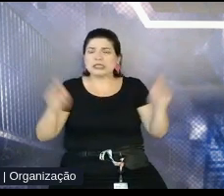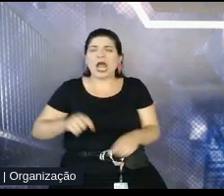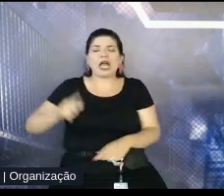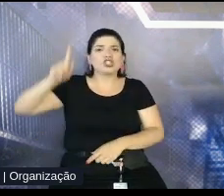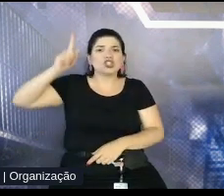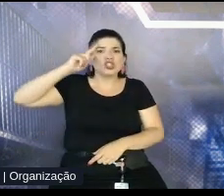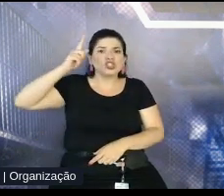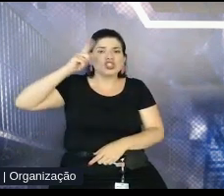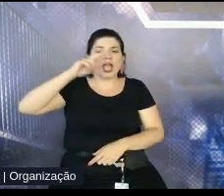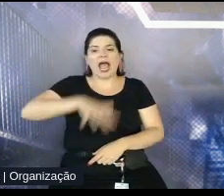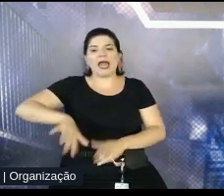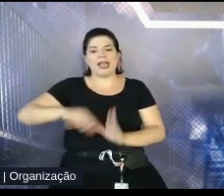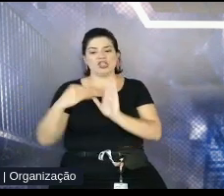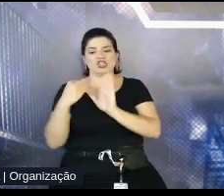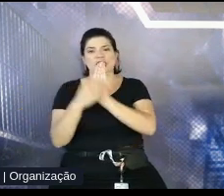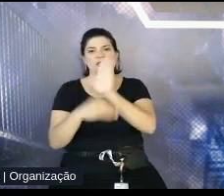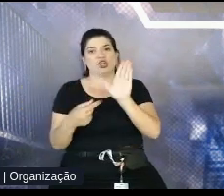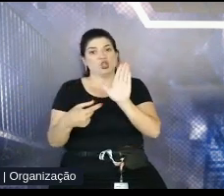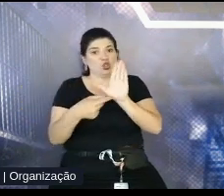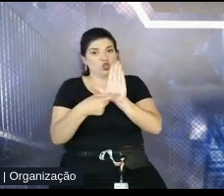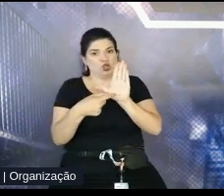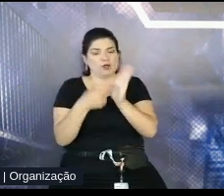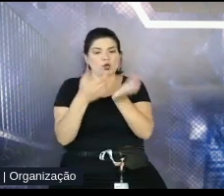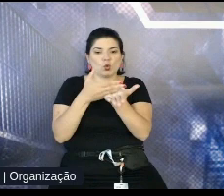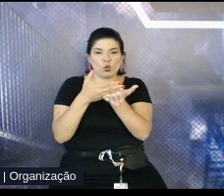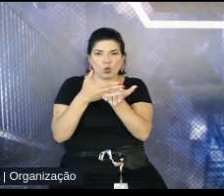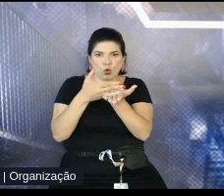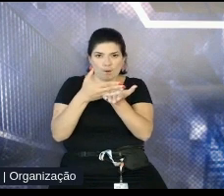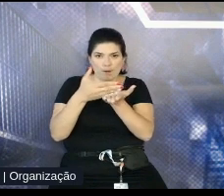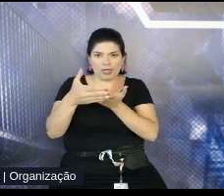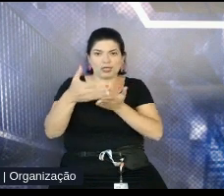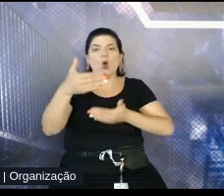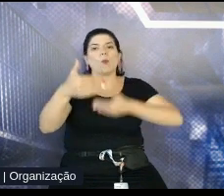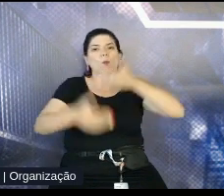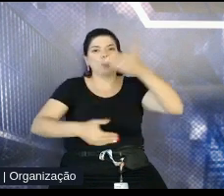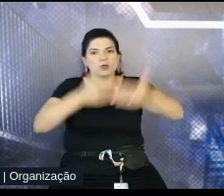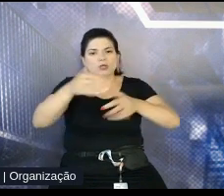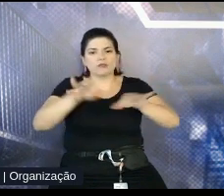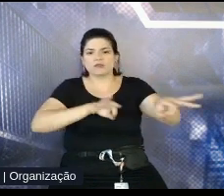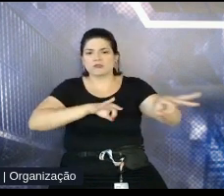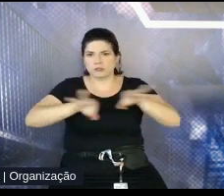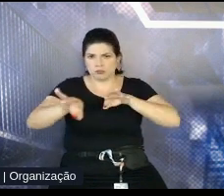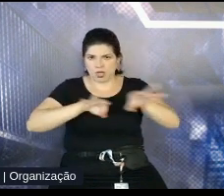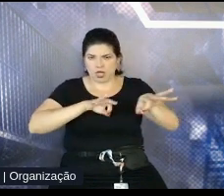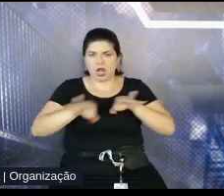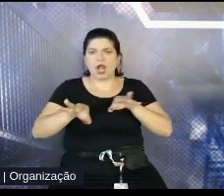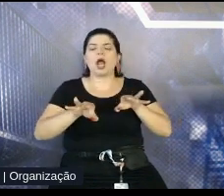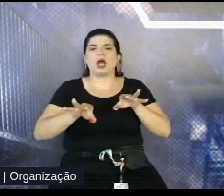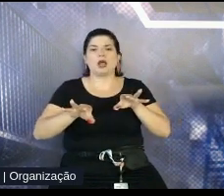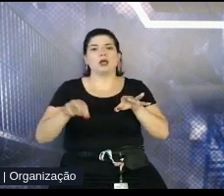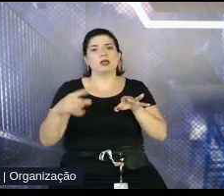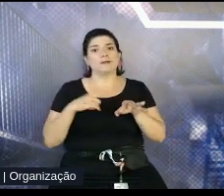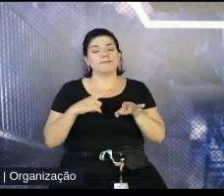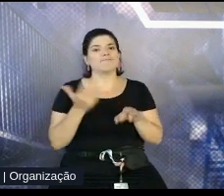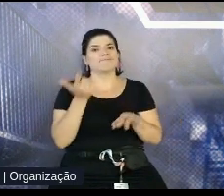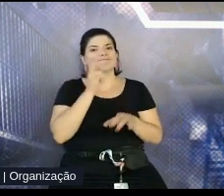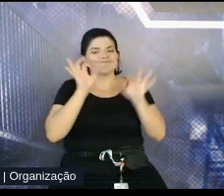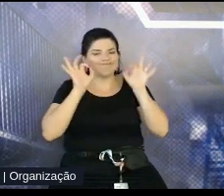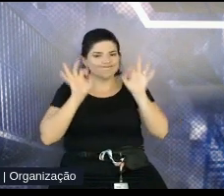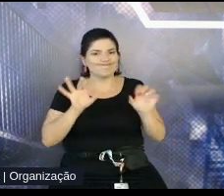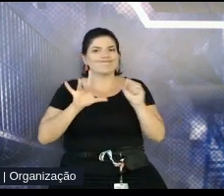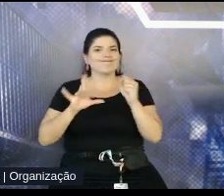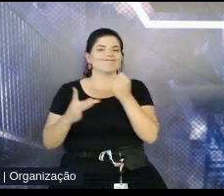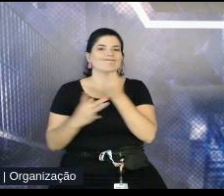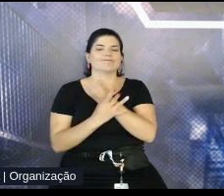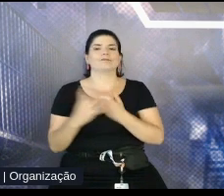do design de softwares, né, desde o início do processo de construção de uma aplicação, e que a gente garanta que essas soluções